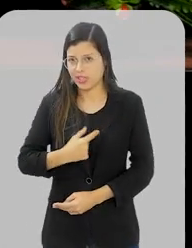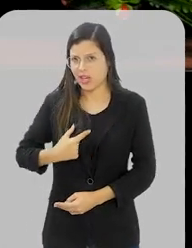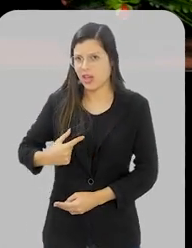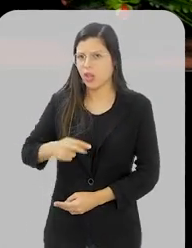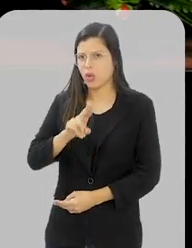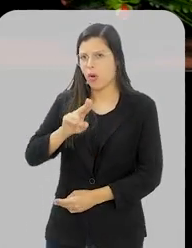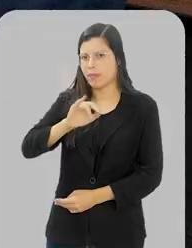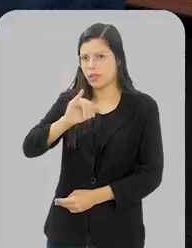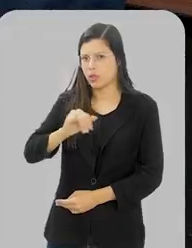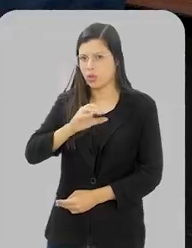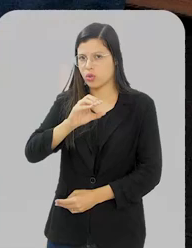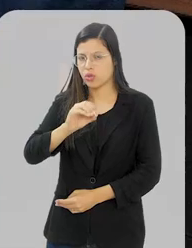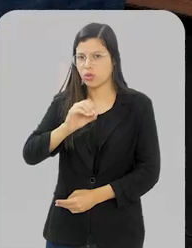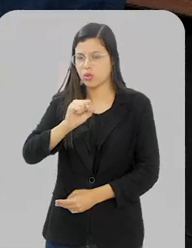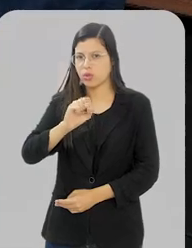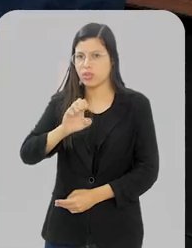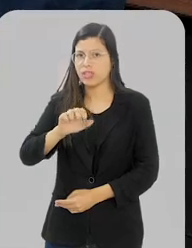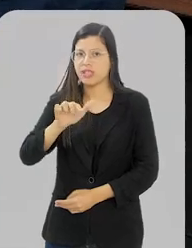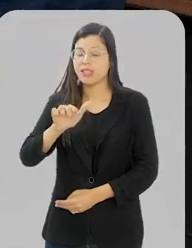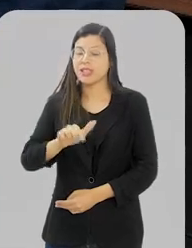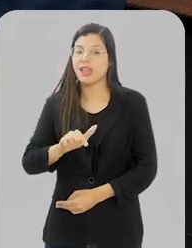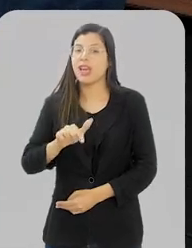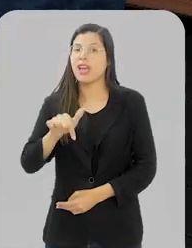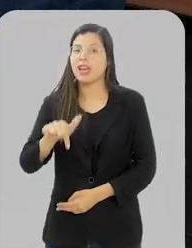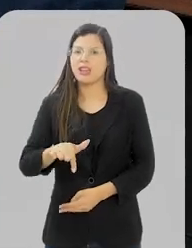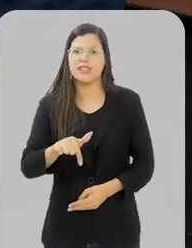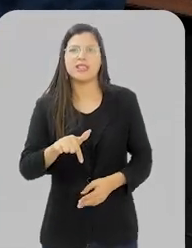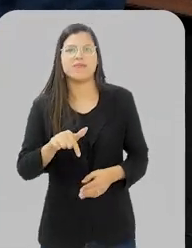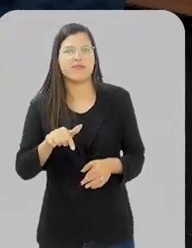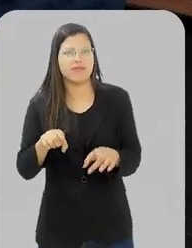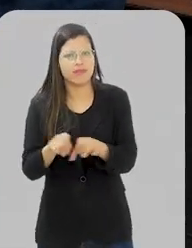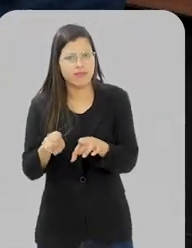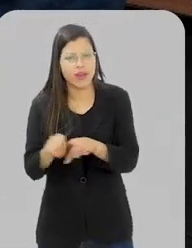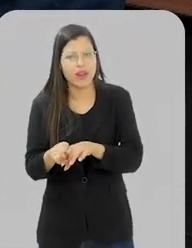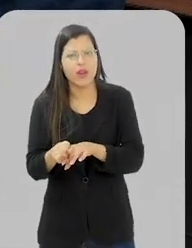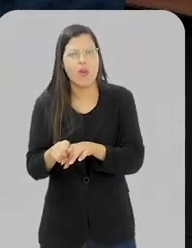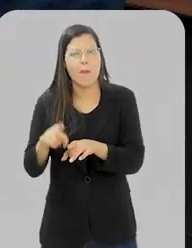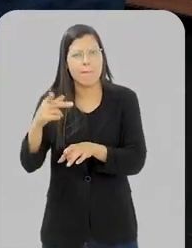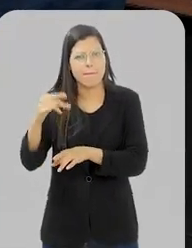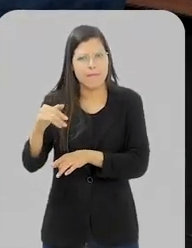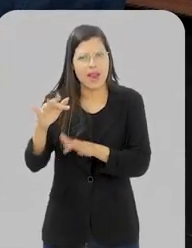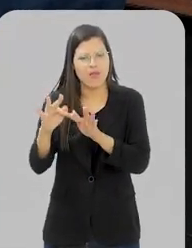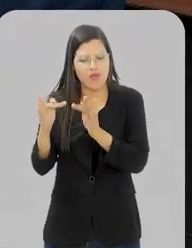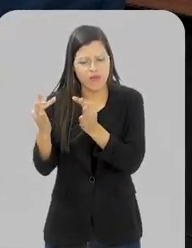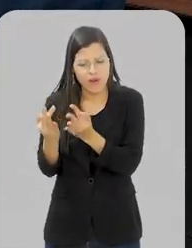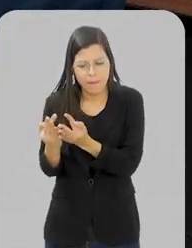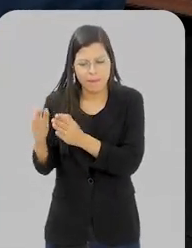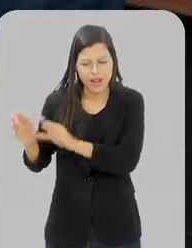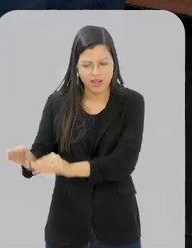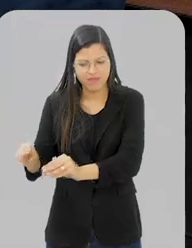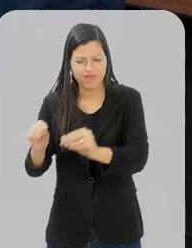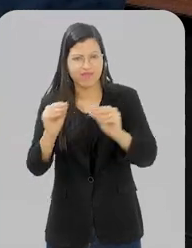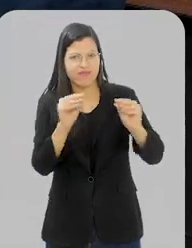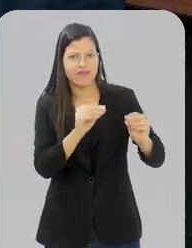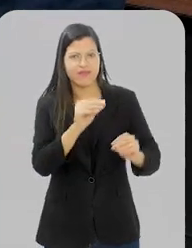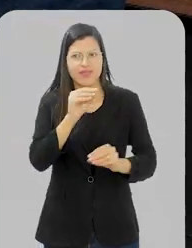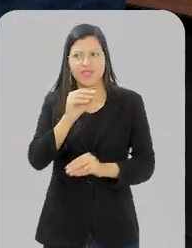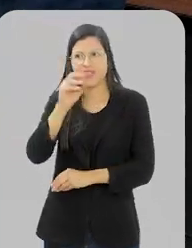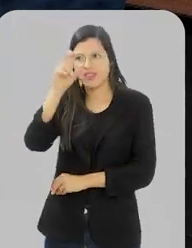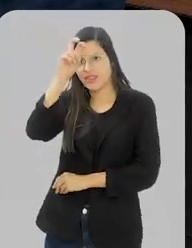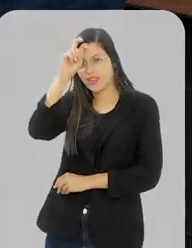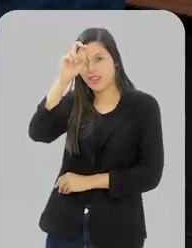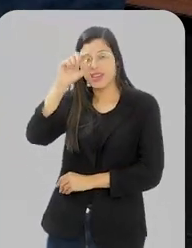proeminente sem saber ele leva o pai com a família 60 e poucas pessoas pro Egito sem saber que